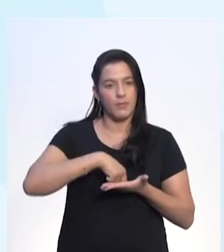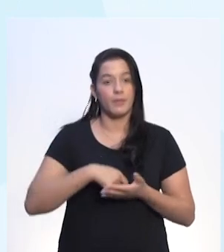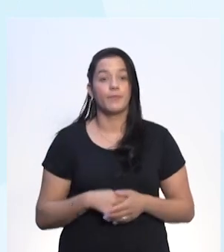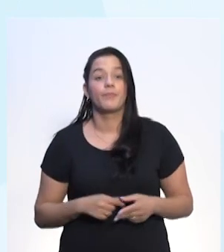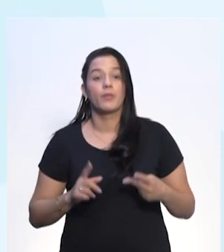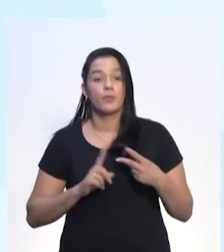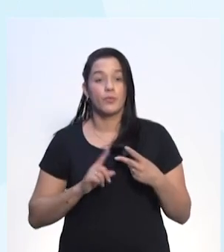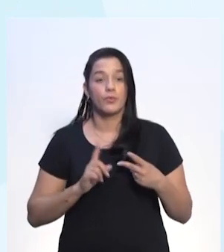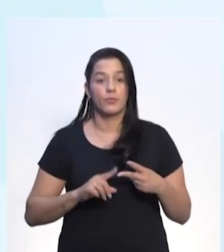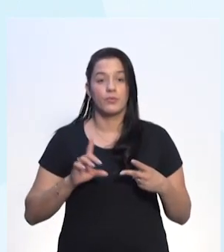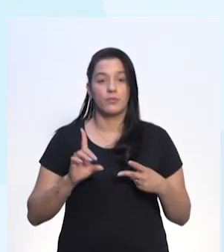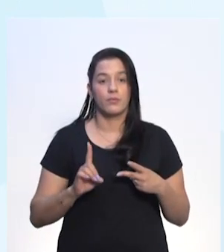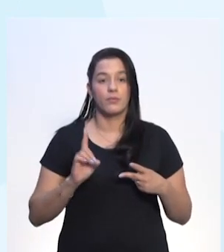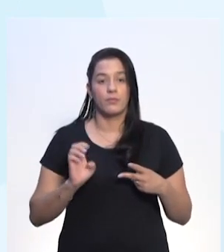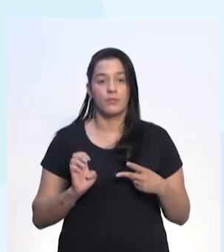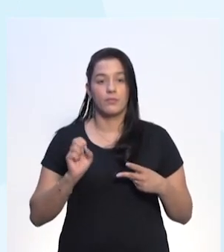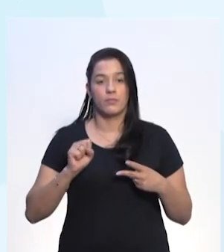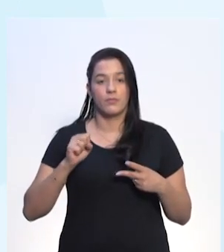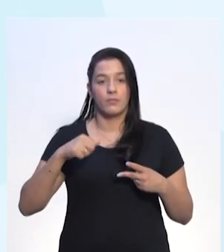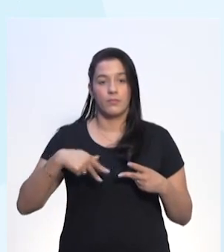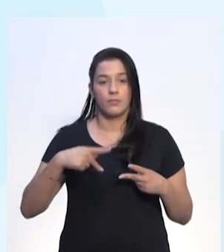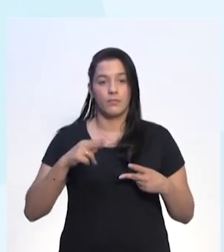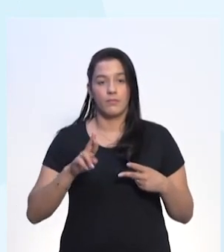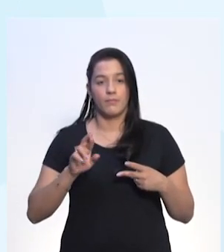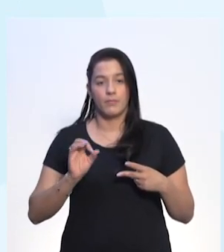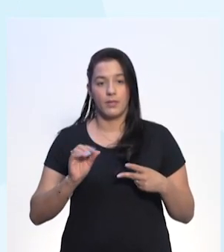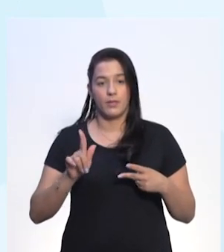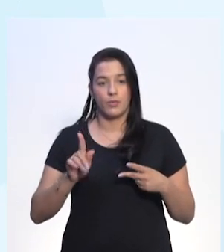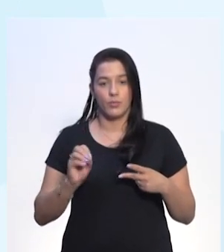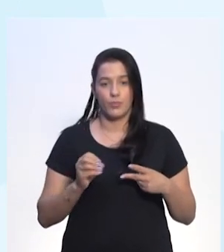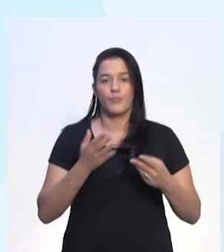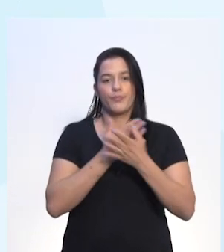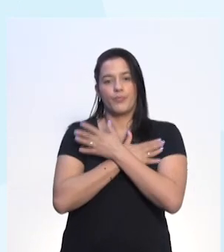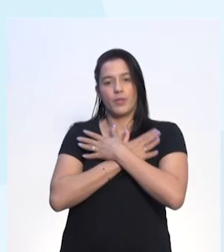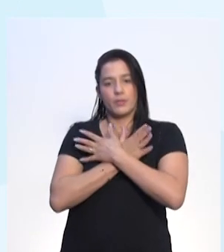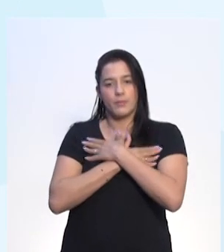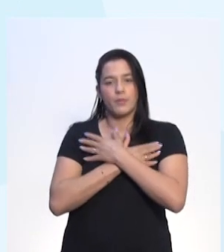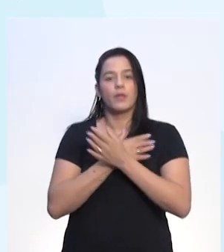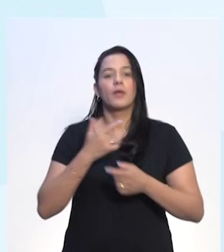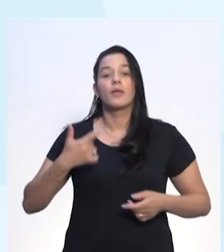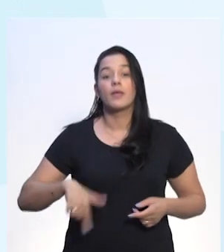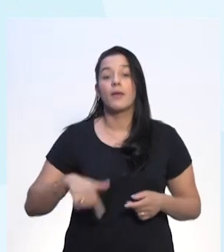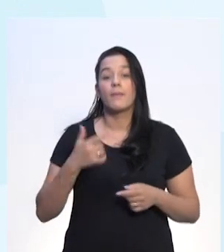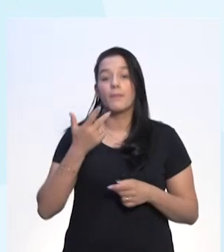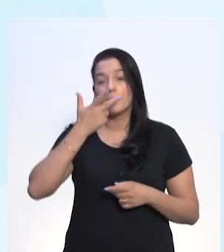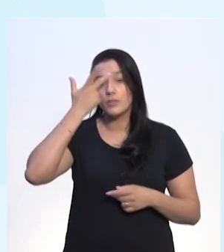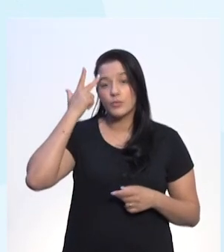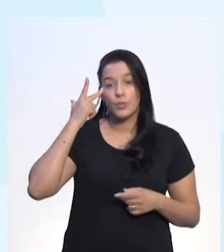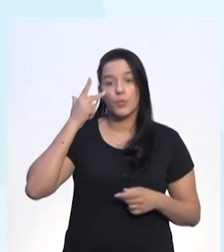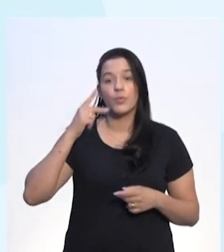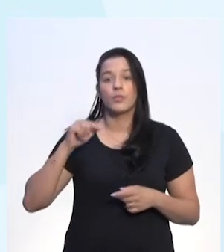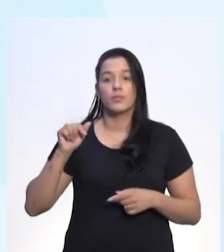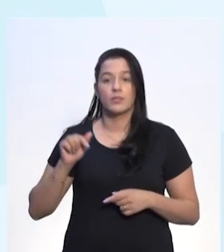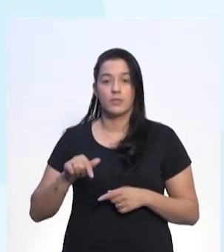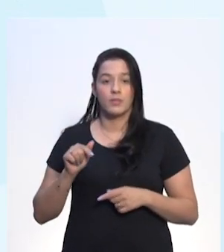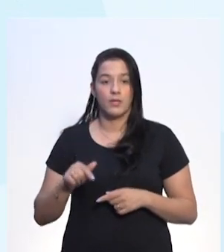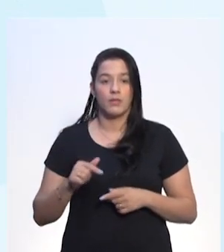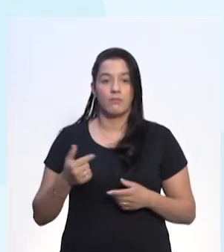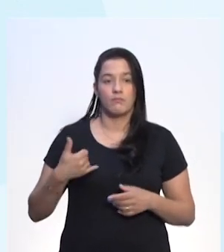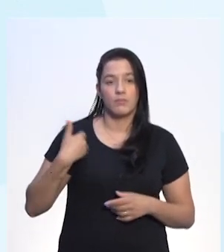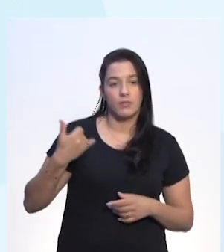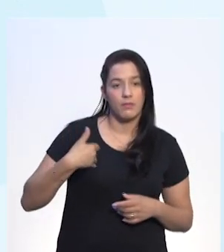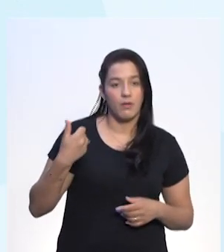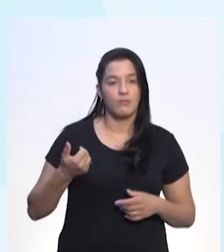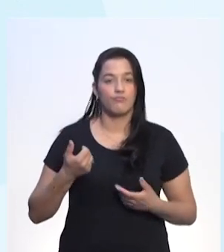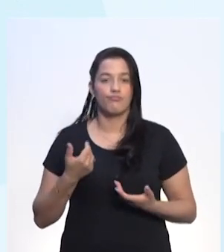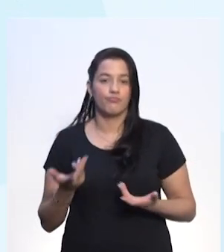pessoas que estão inclusas na faixa de idades ativas. Né? A gente tem que lembrar que quando a gente faz o cálculo do desemprego, a gente não vai